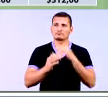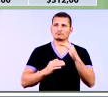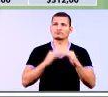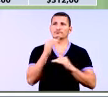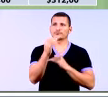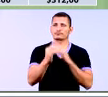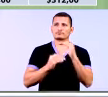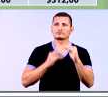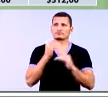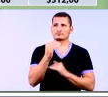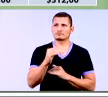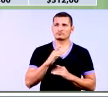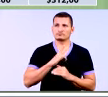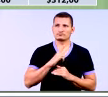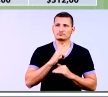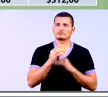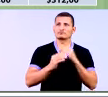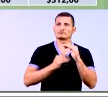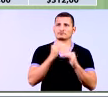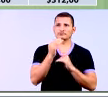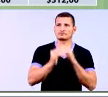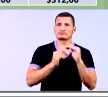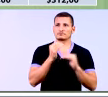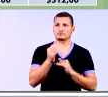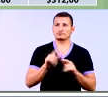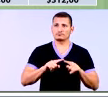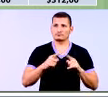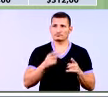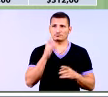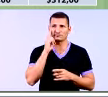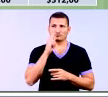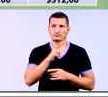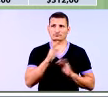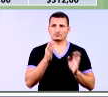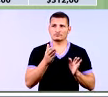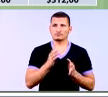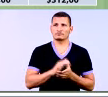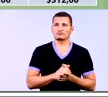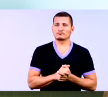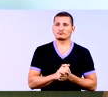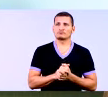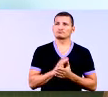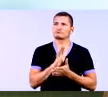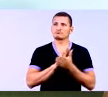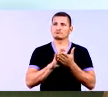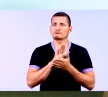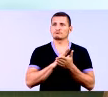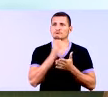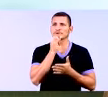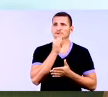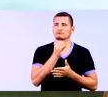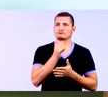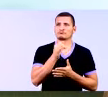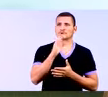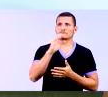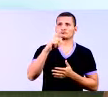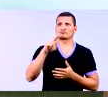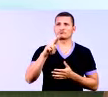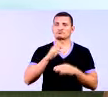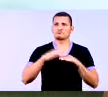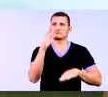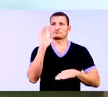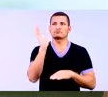uma evolução do outro. Mas a gente já viu que não adianta eu pegar o processador com mais clock, não adianta eu pegar o mais